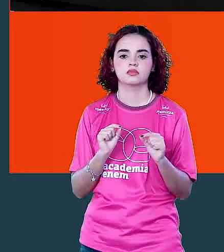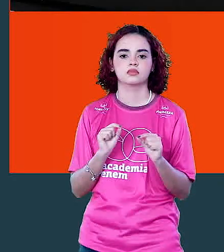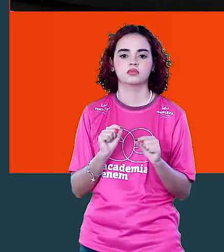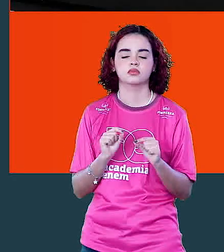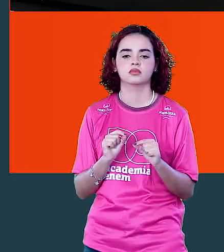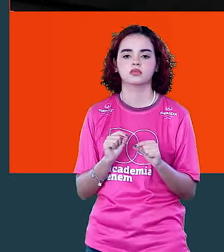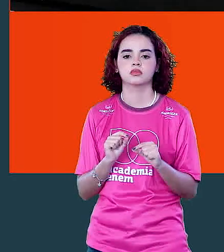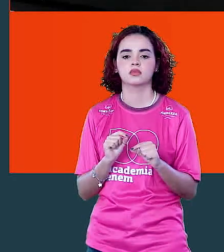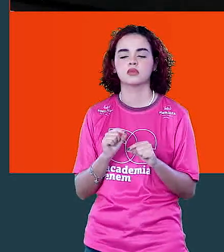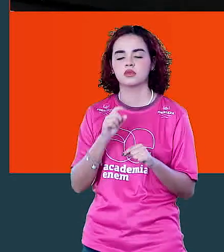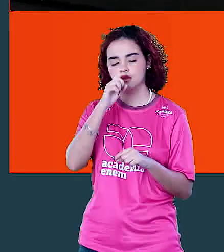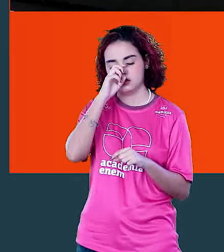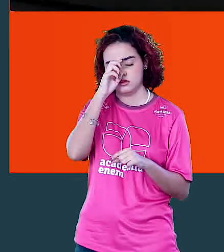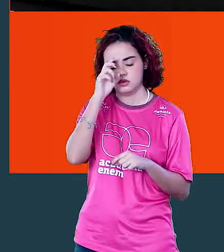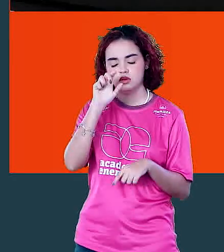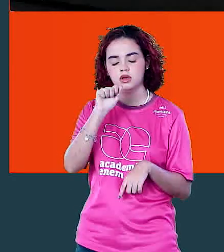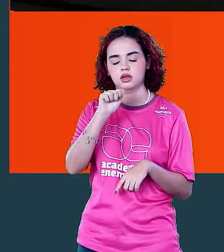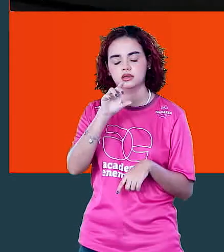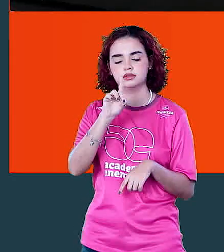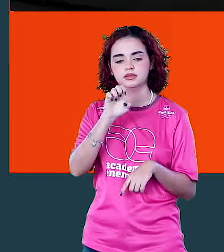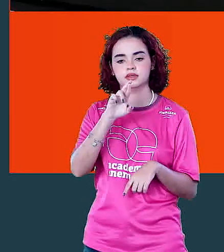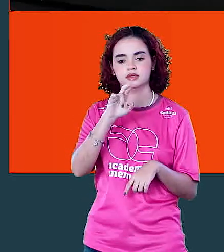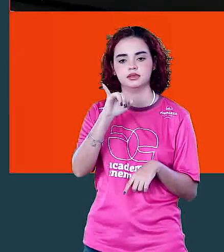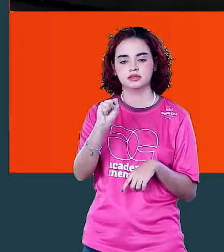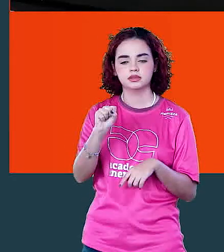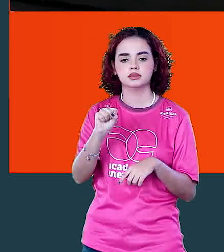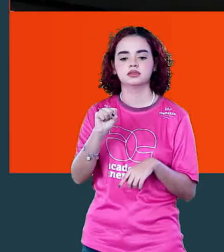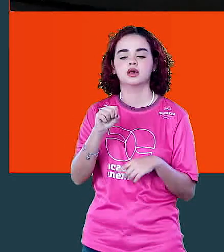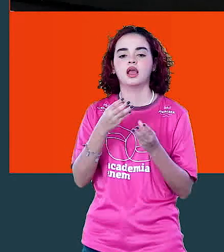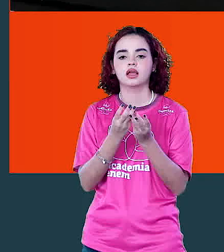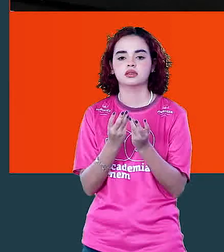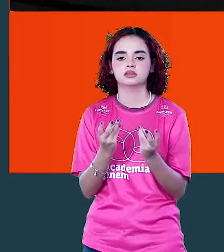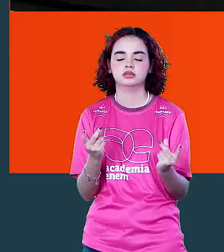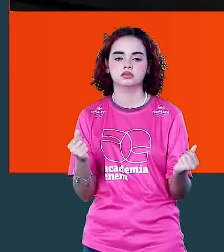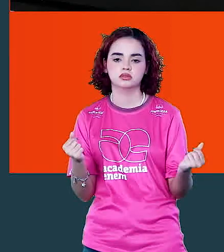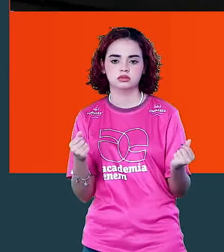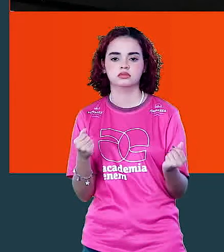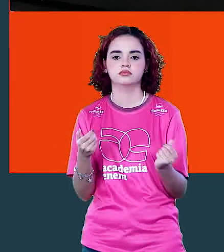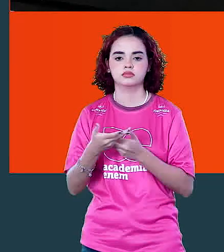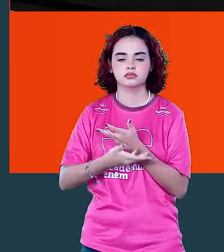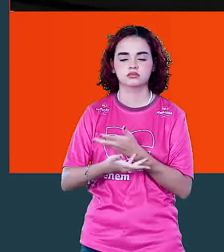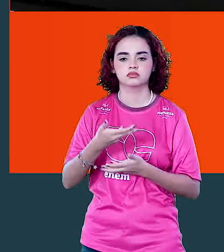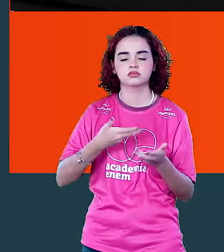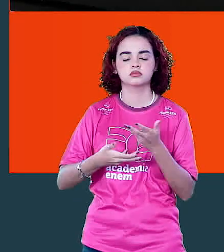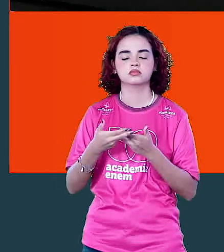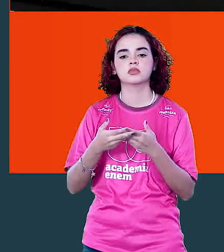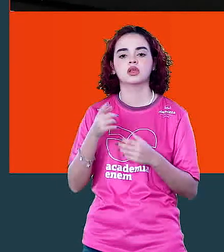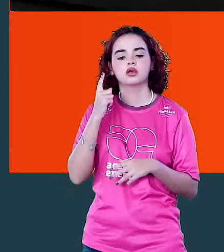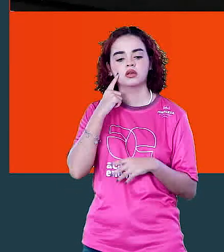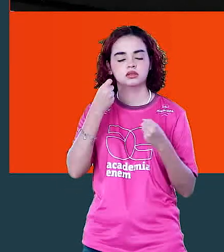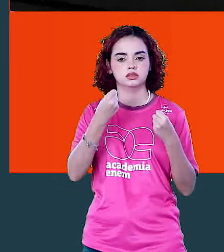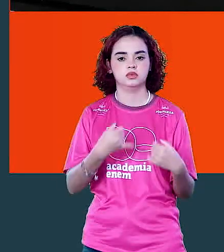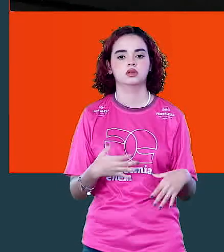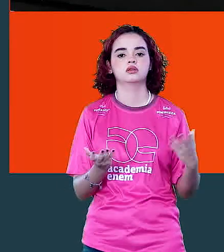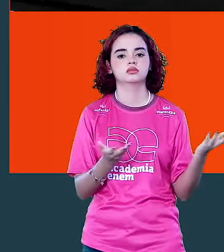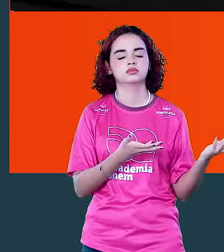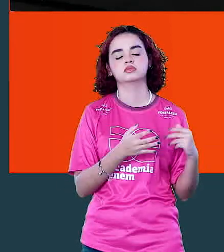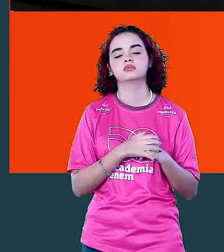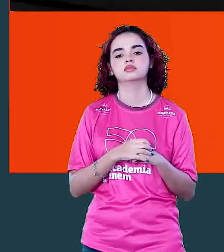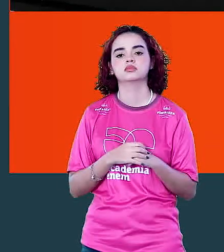ó, aderir, se dissolver, interagir, que é o que a gente está vendo. Se aderem